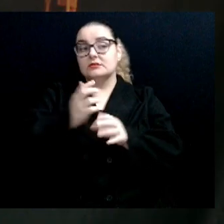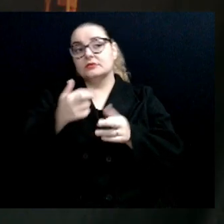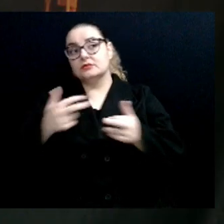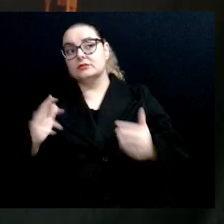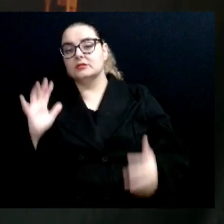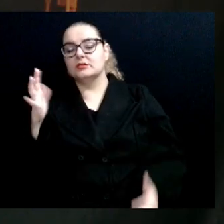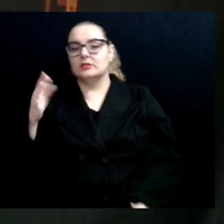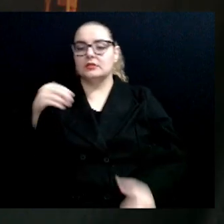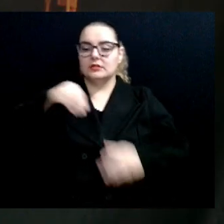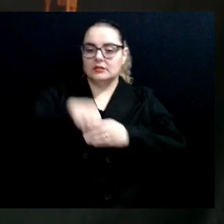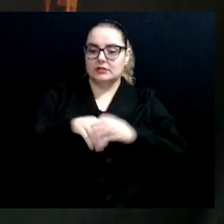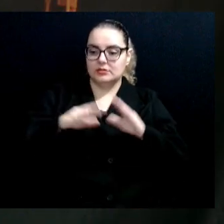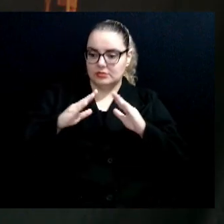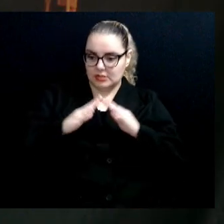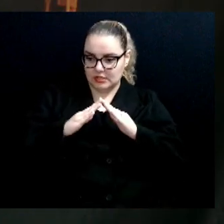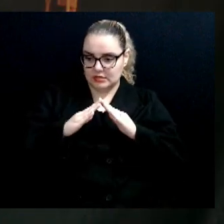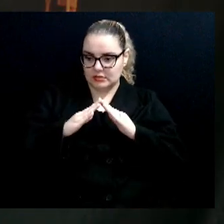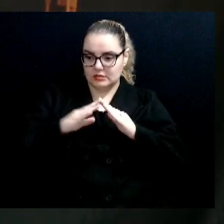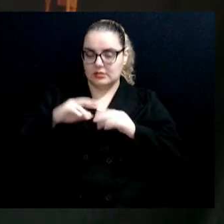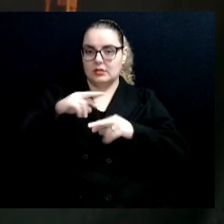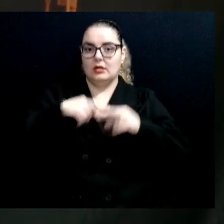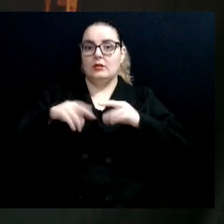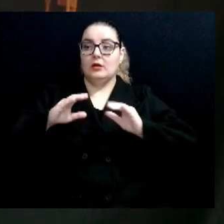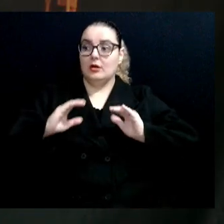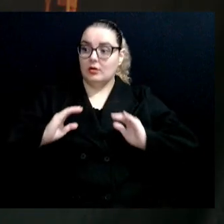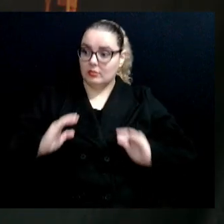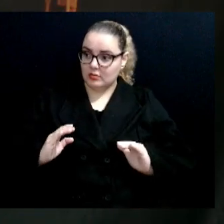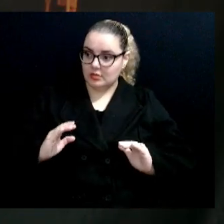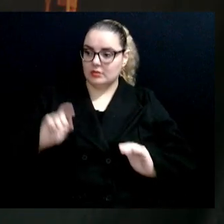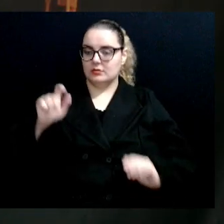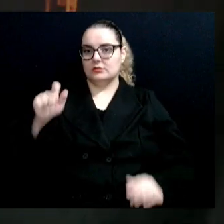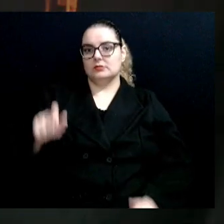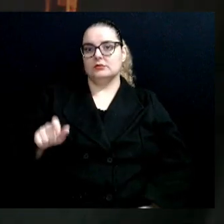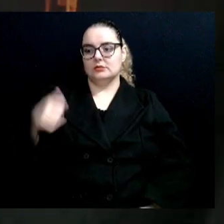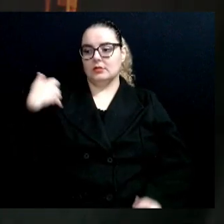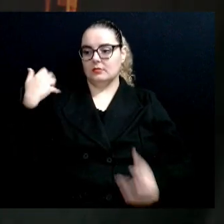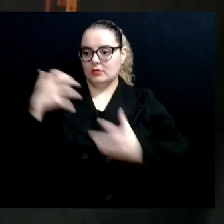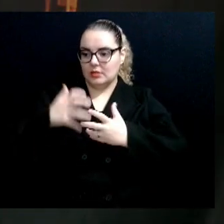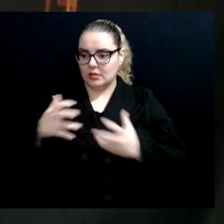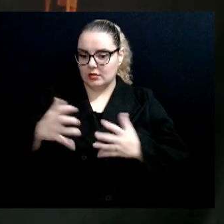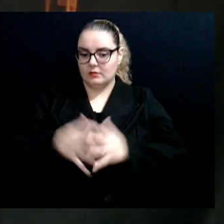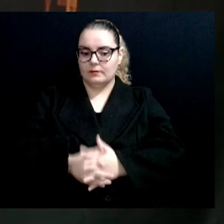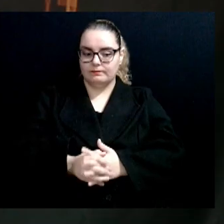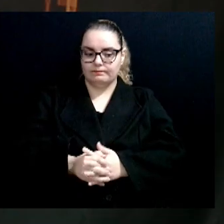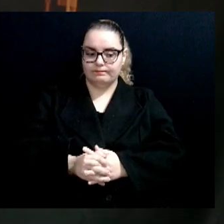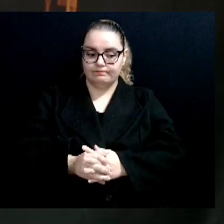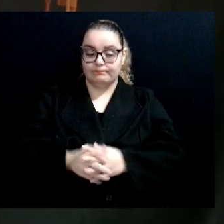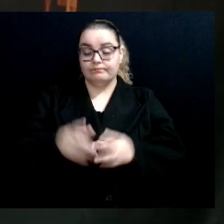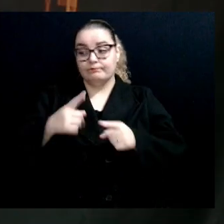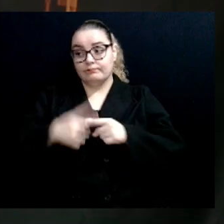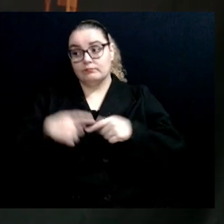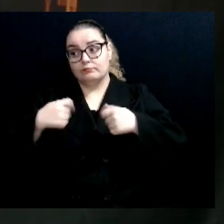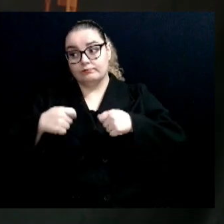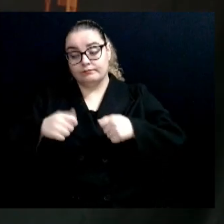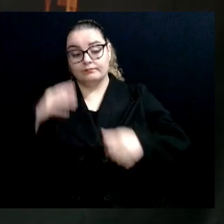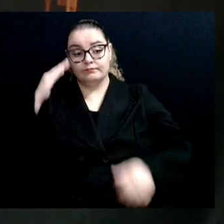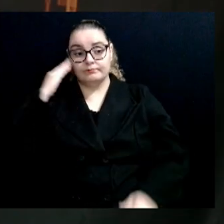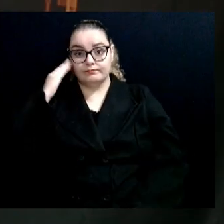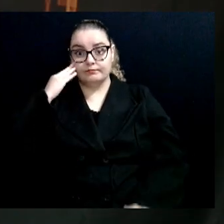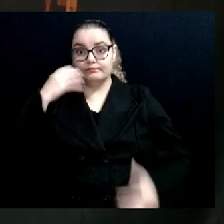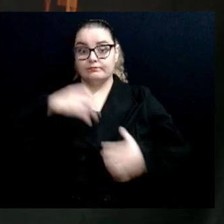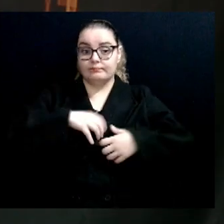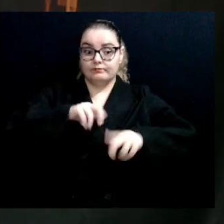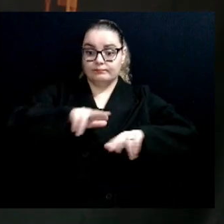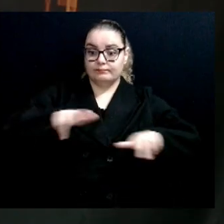casa, referente ao comportamento dessa pessoa idosa, porque a gente precisa identificar as nossas emoções e